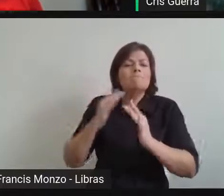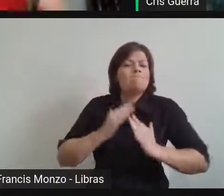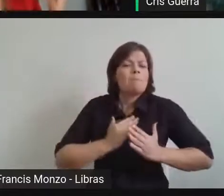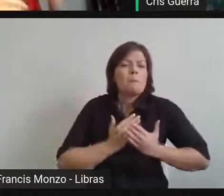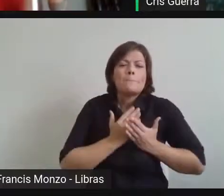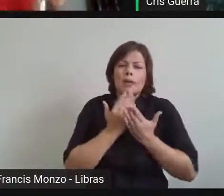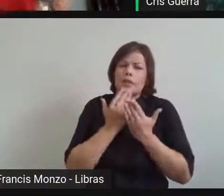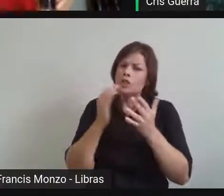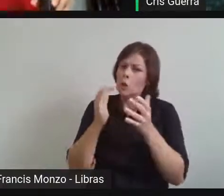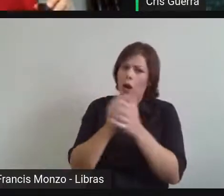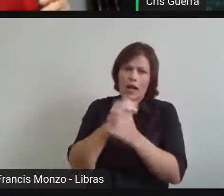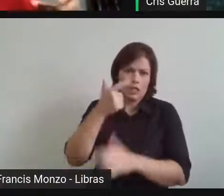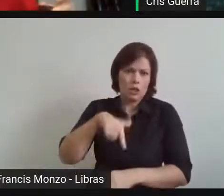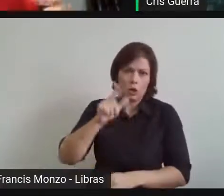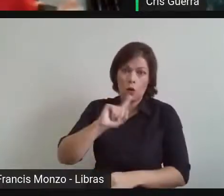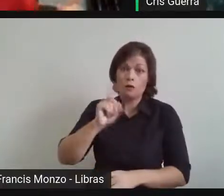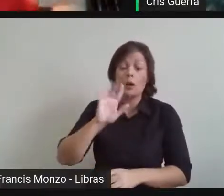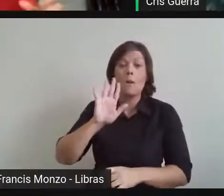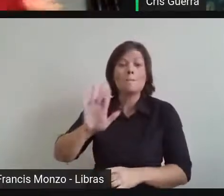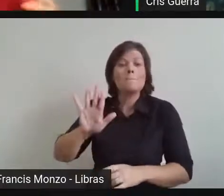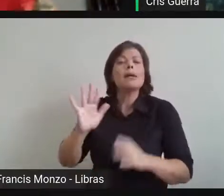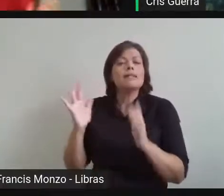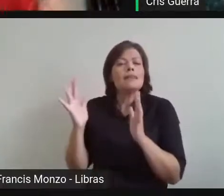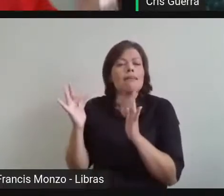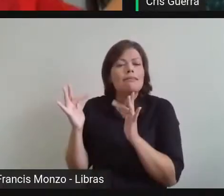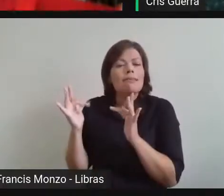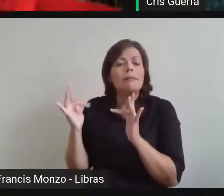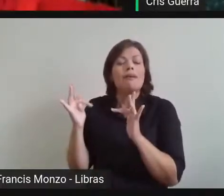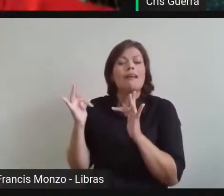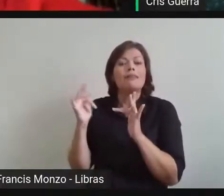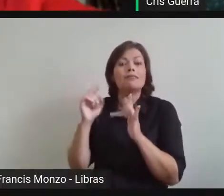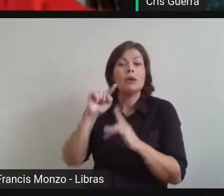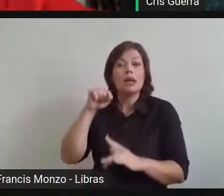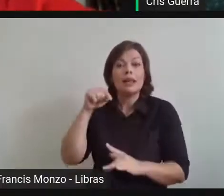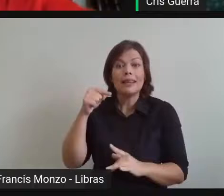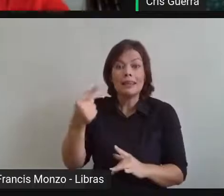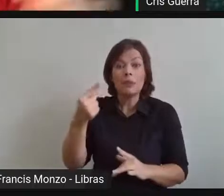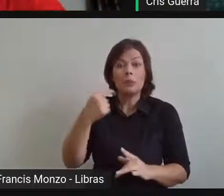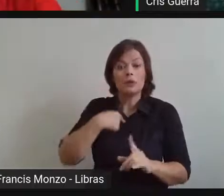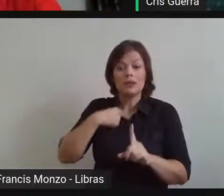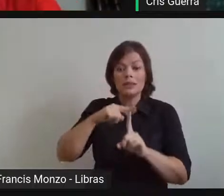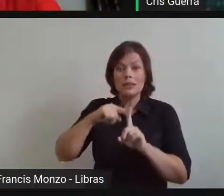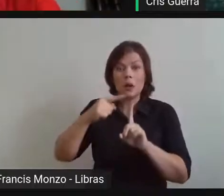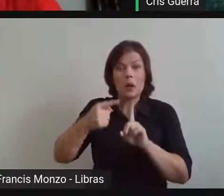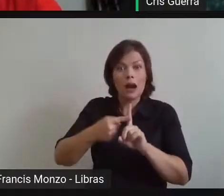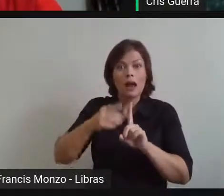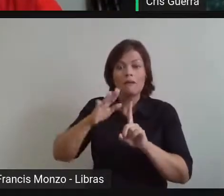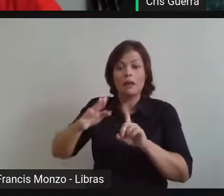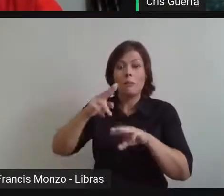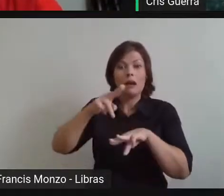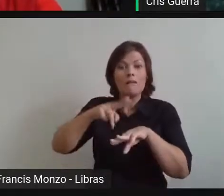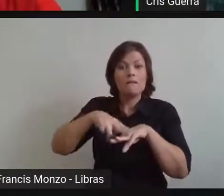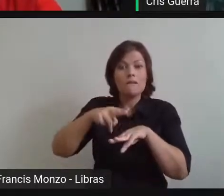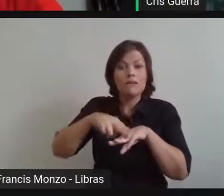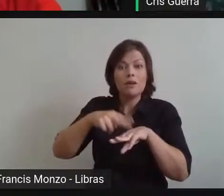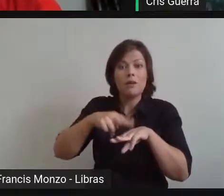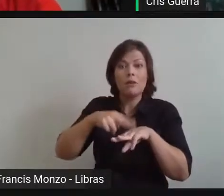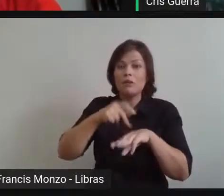ia ficar viúva antes de ser mãe, né? Eu falo que o meu desarranjo com o tempo é uma coisa